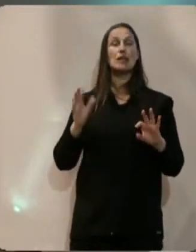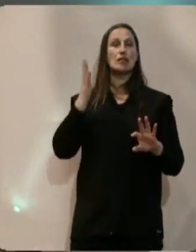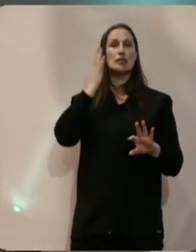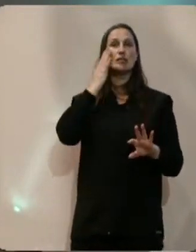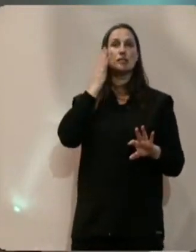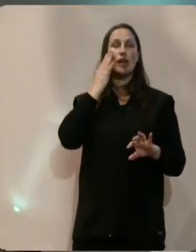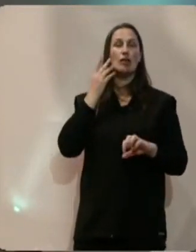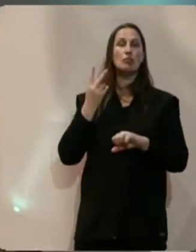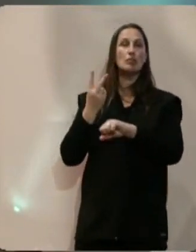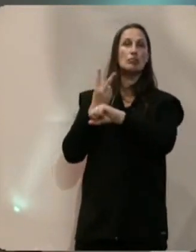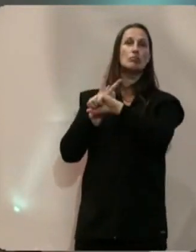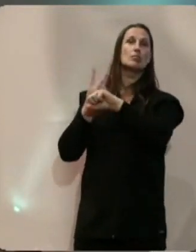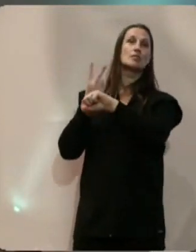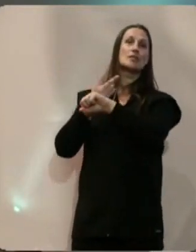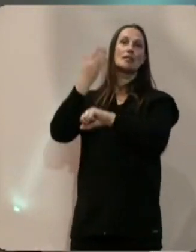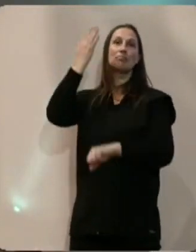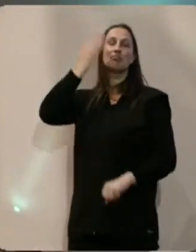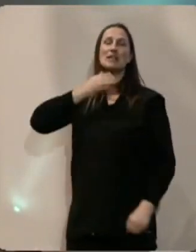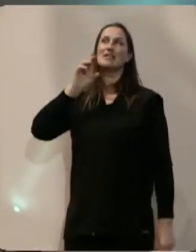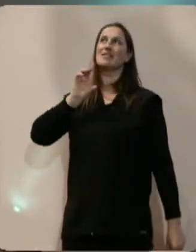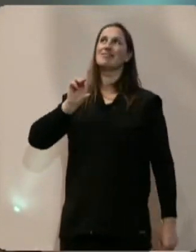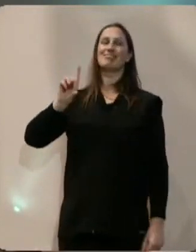sabe buscar a minha presença.